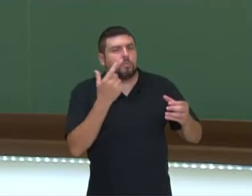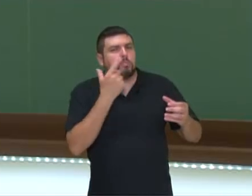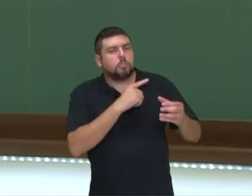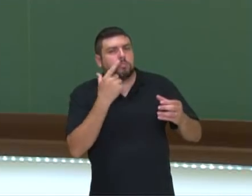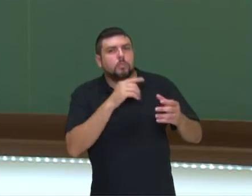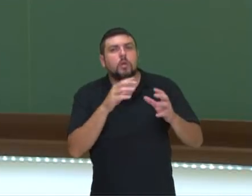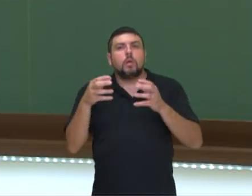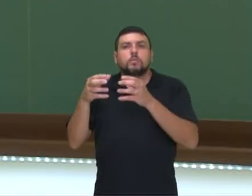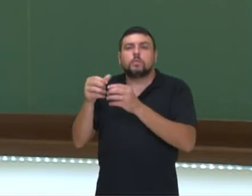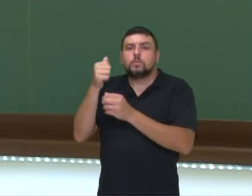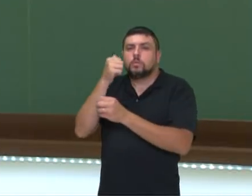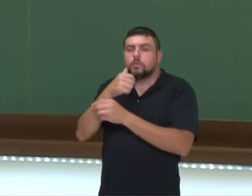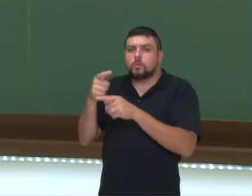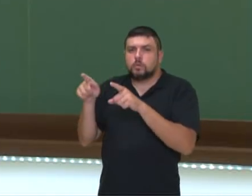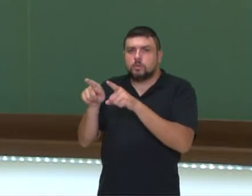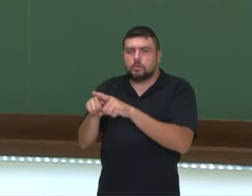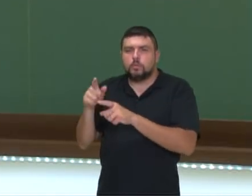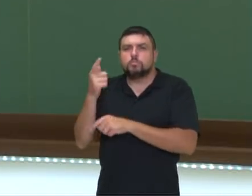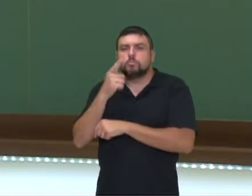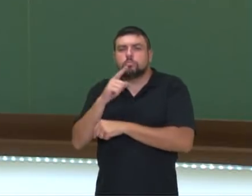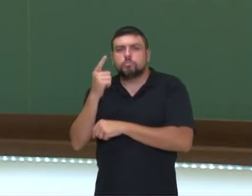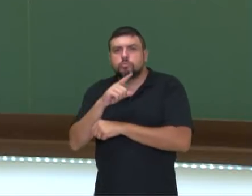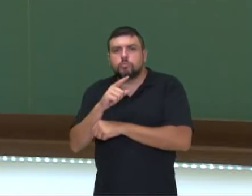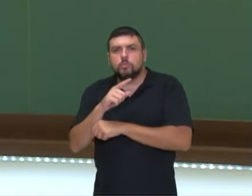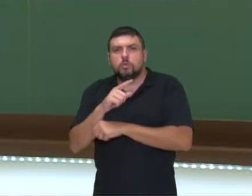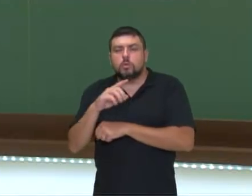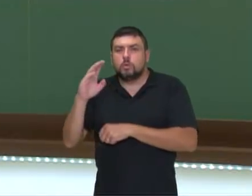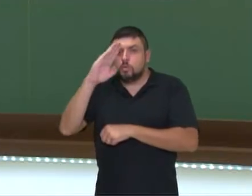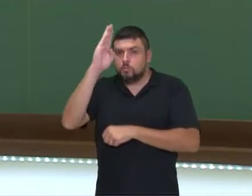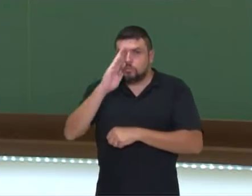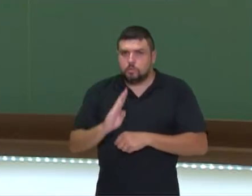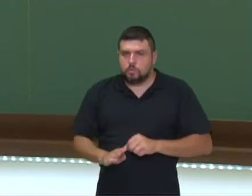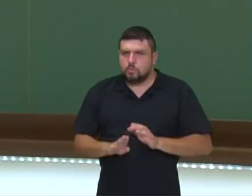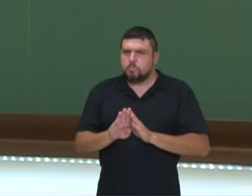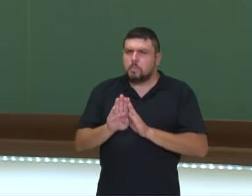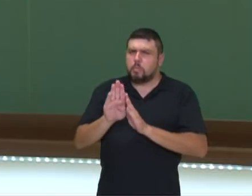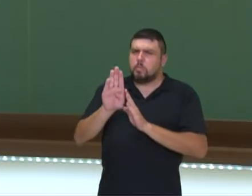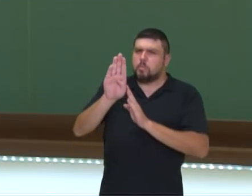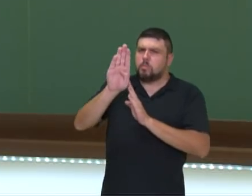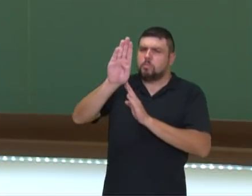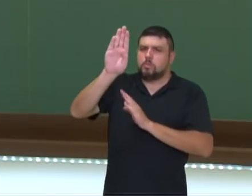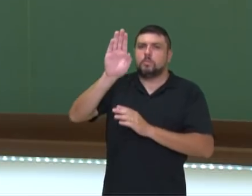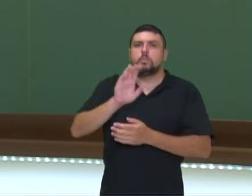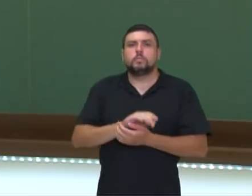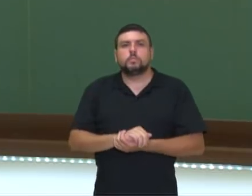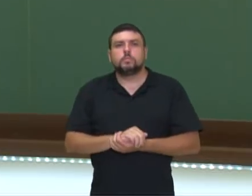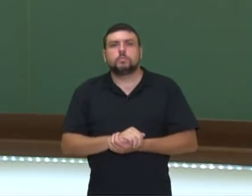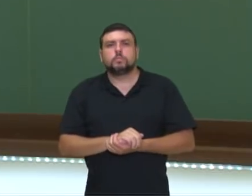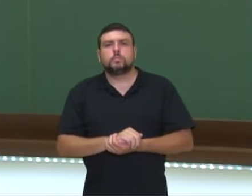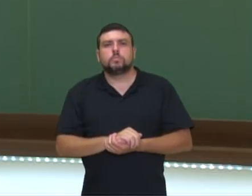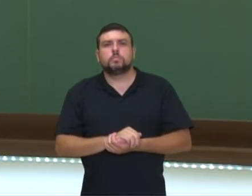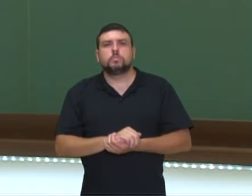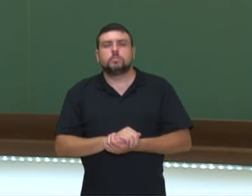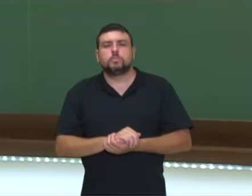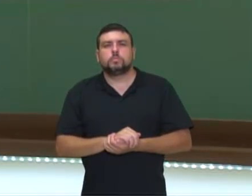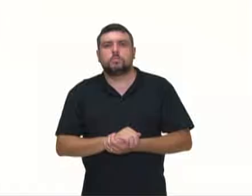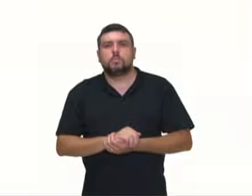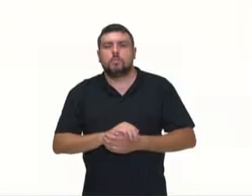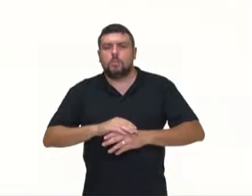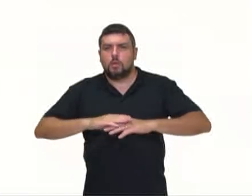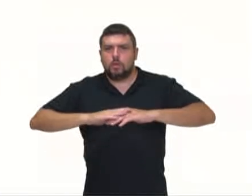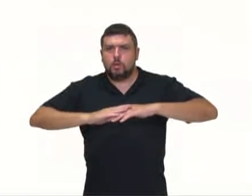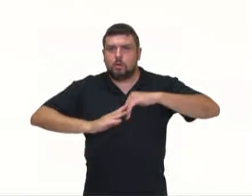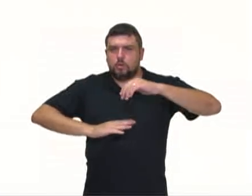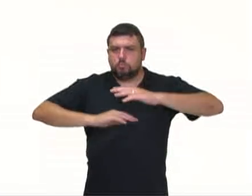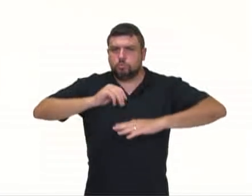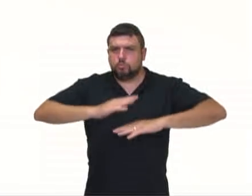o voleibol no Brasil, o Brasil uma das maiores potências dessa modalidade. A profissionalização do voleibol na